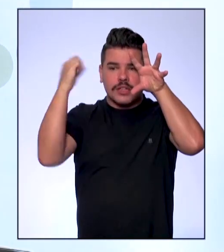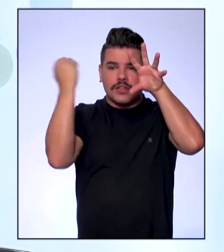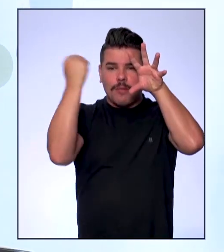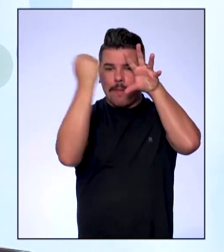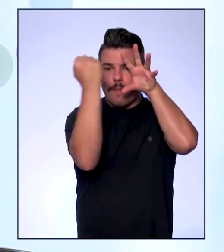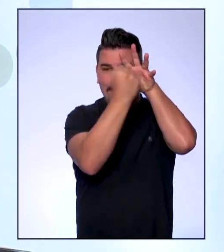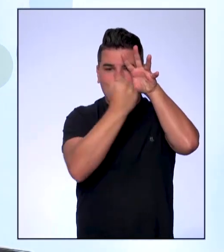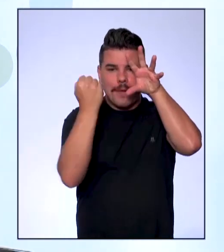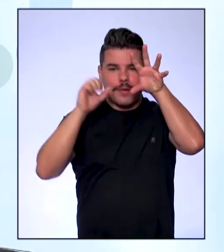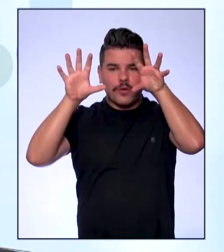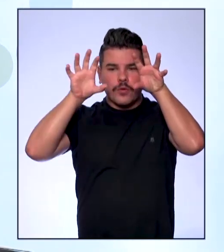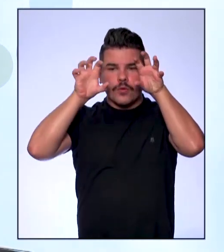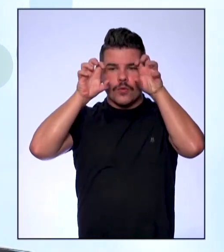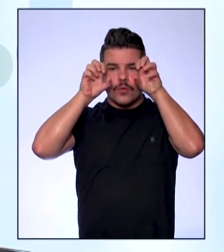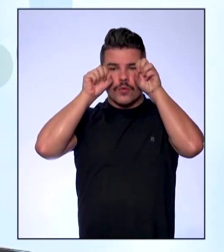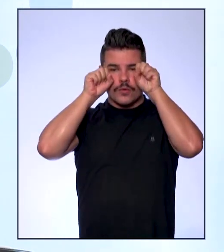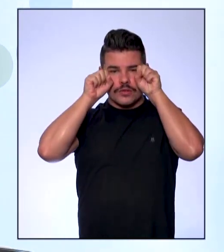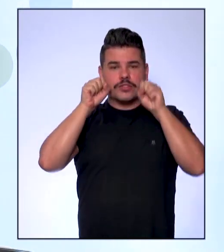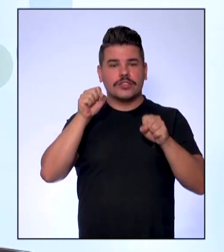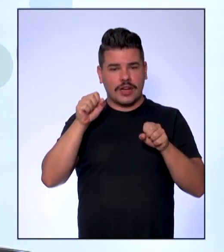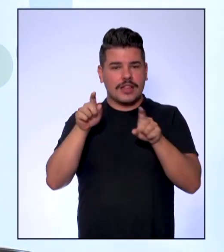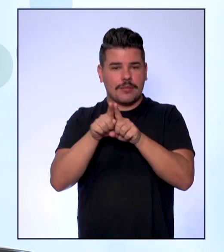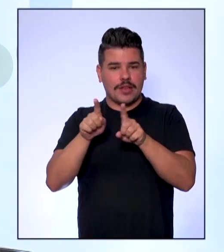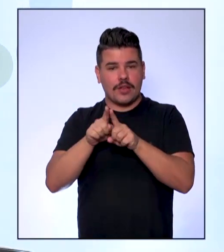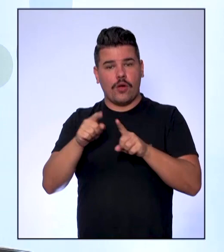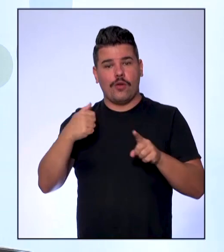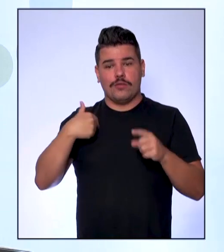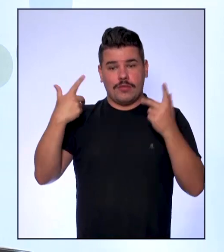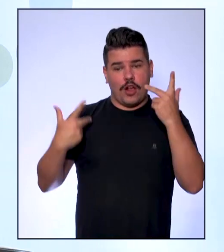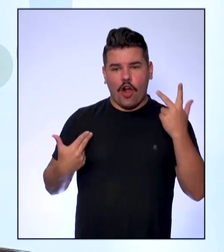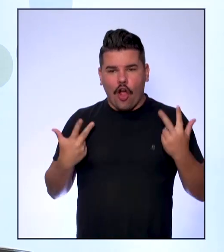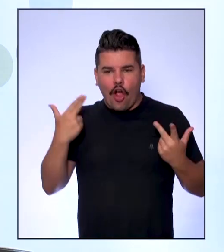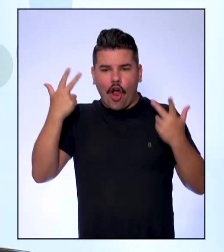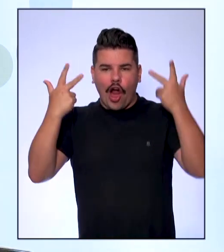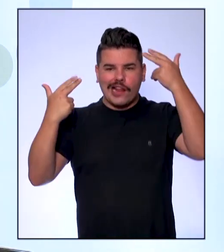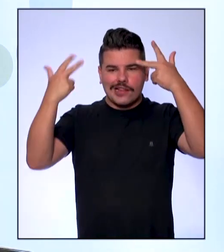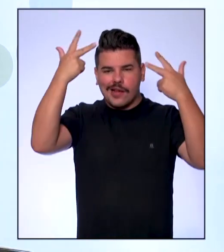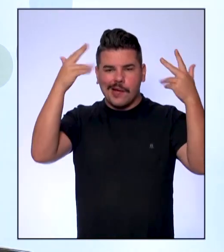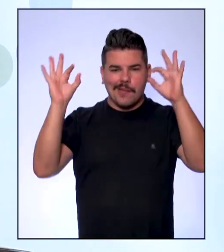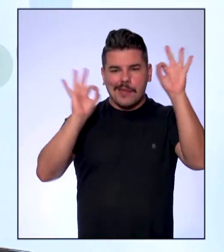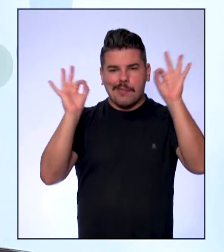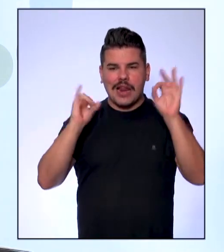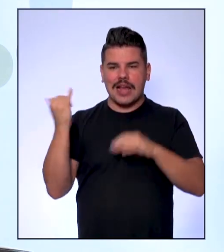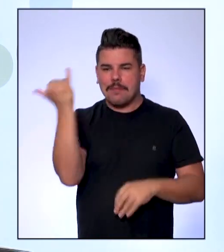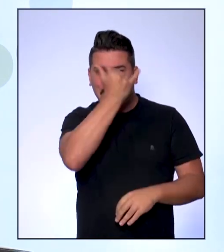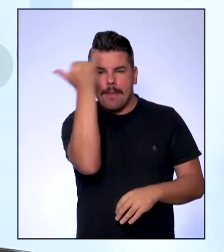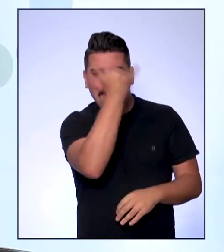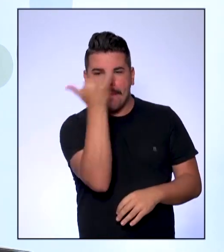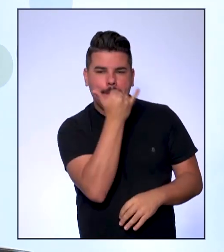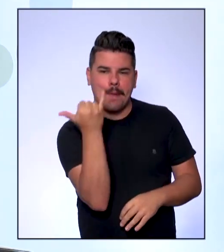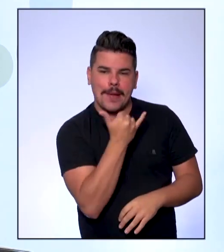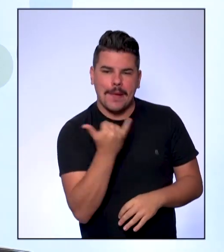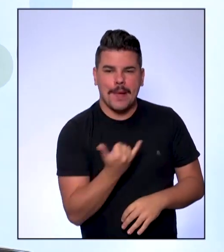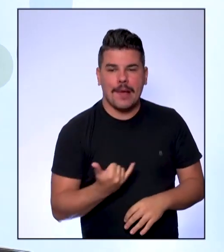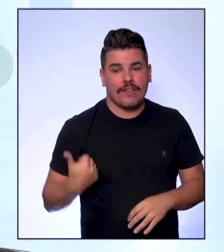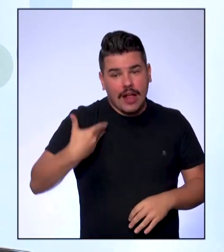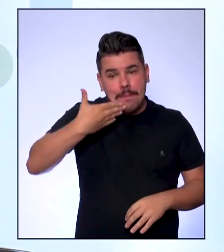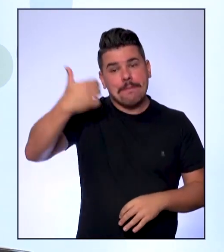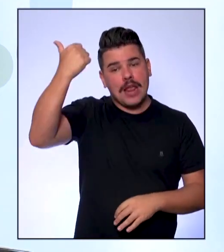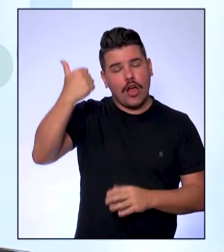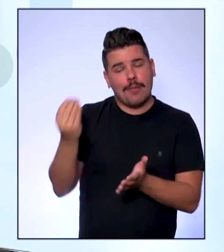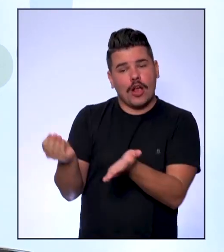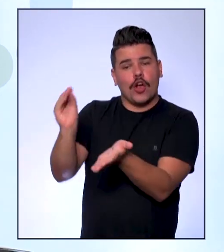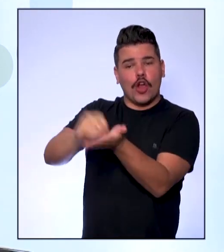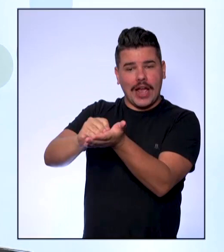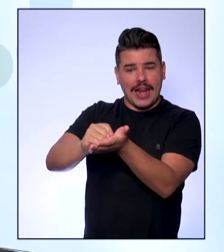óculos. Ou se tivesse uma sombra muito grande em metade do meu corpo e tivesse muito escuro, talvez eles tivessem que editar para isso ficar um pouco melhor ou coisas do tipo.